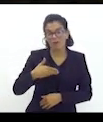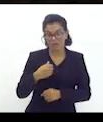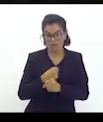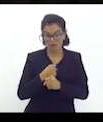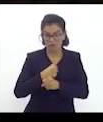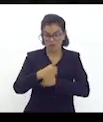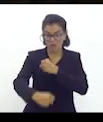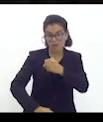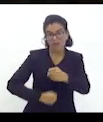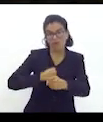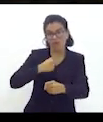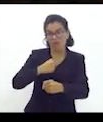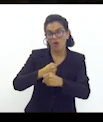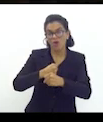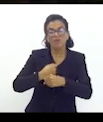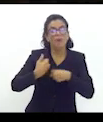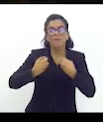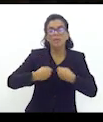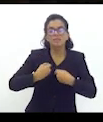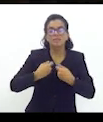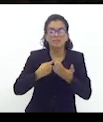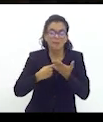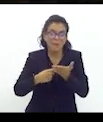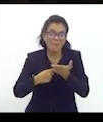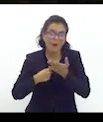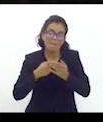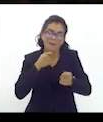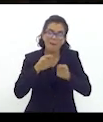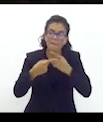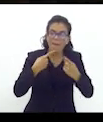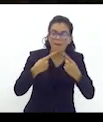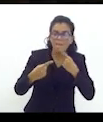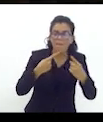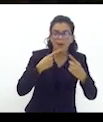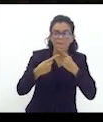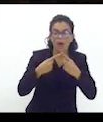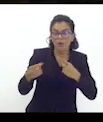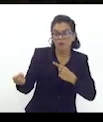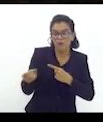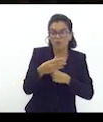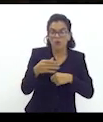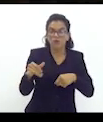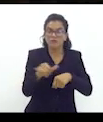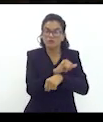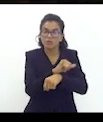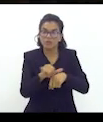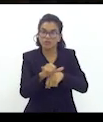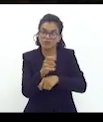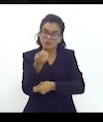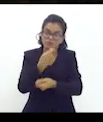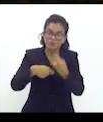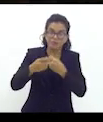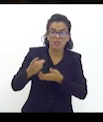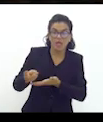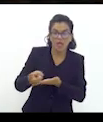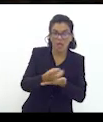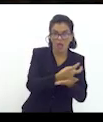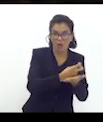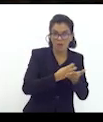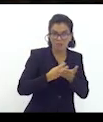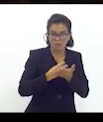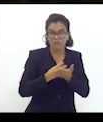que vem vai ter que ser renegociado um novo regime de recuperação fiscal, porque o